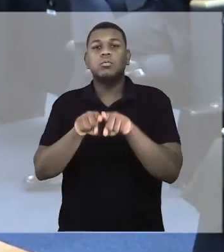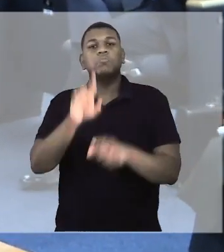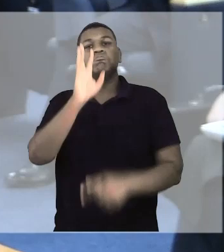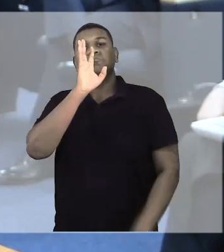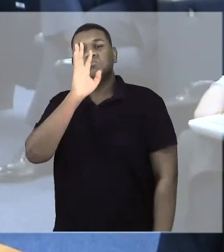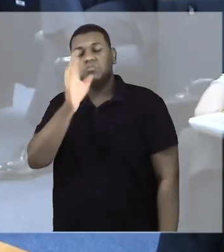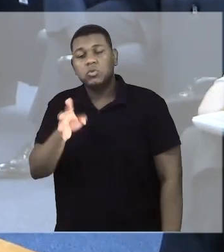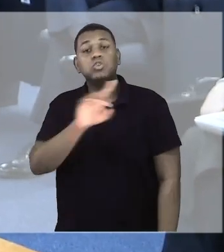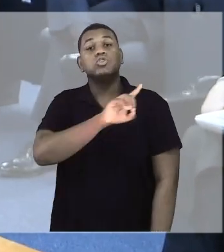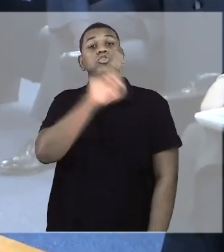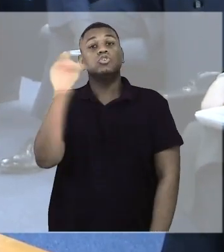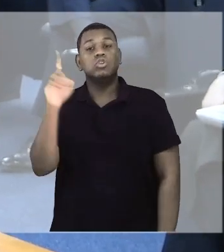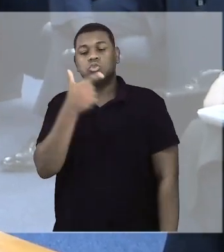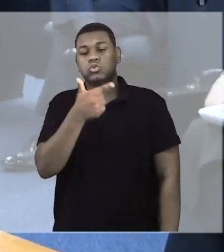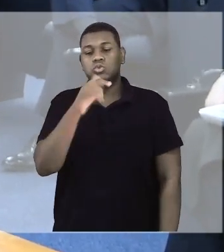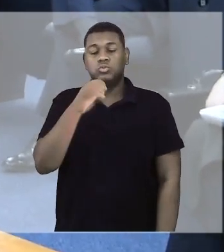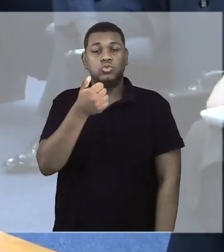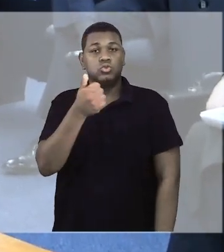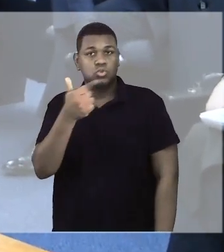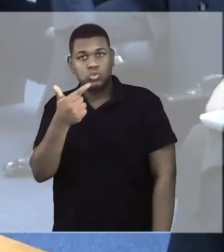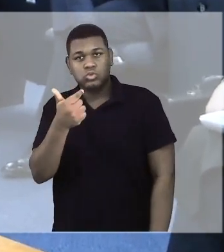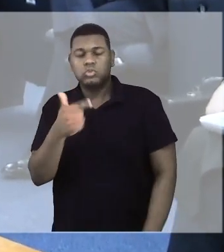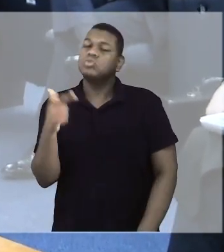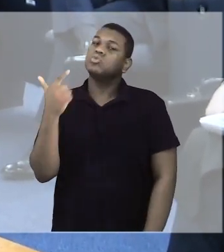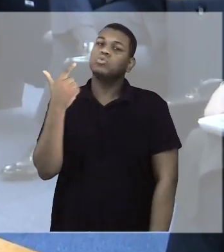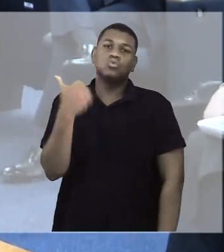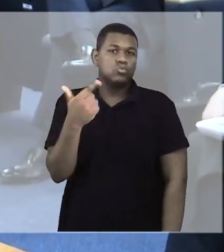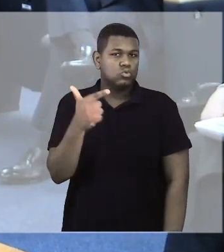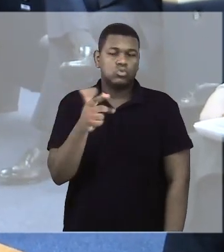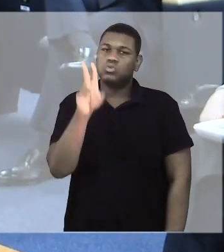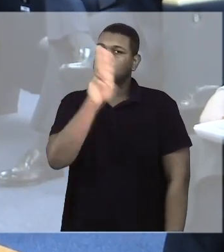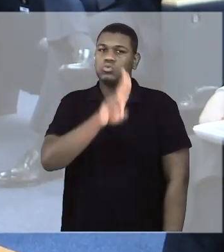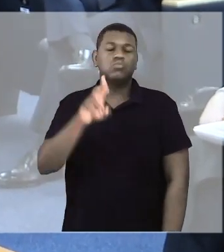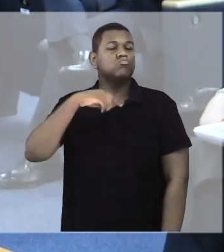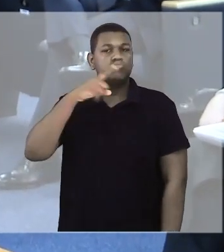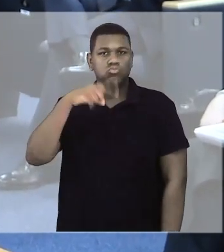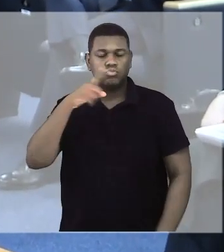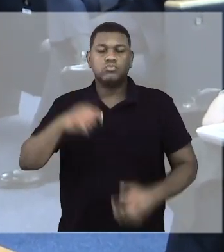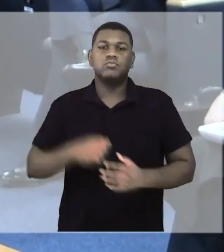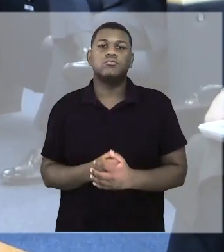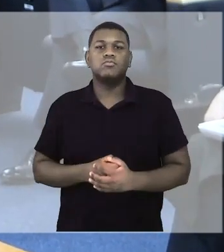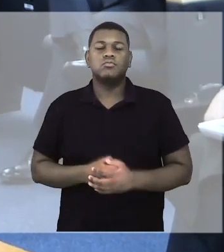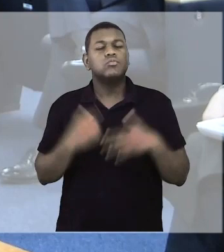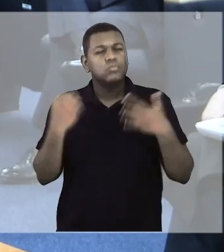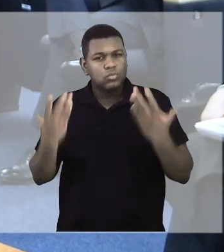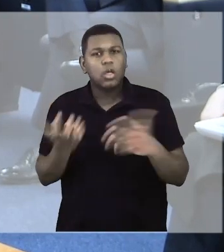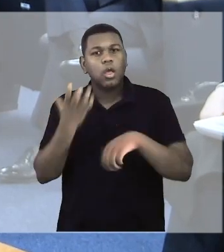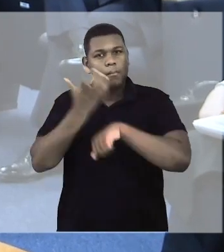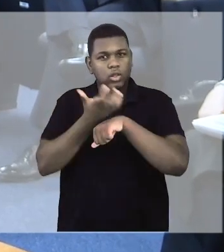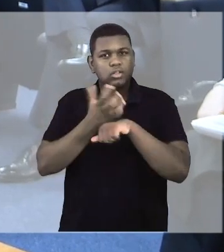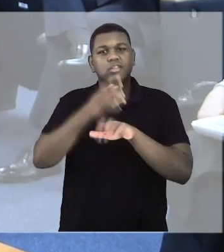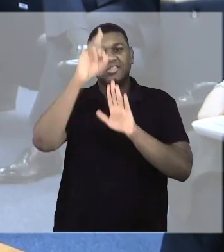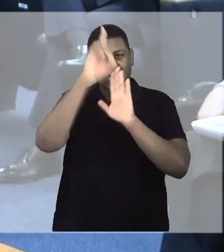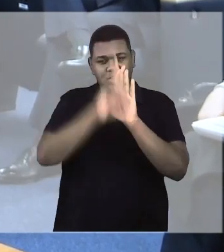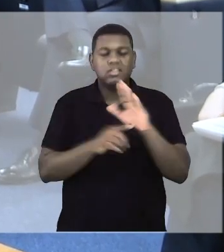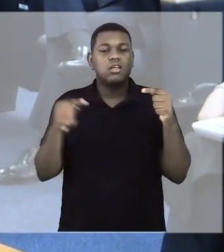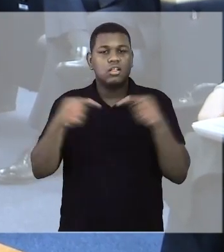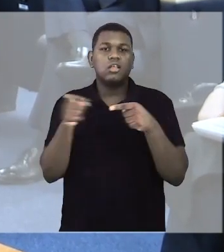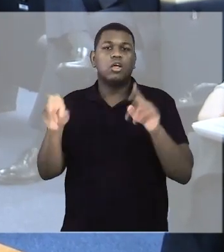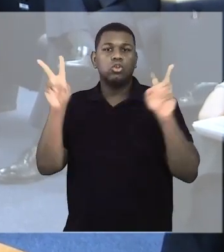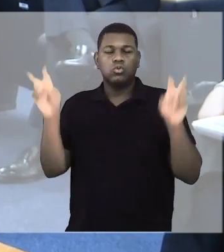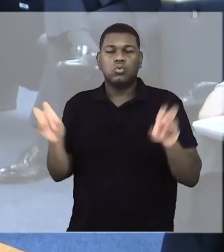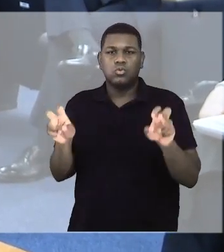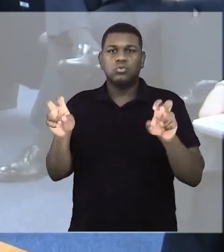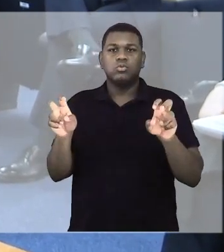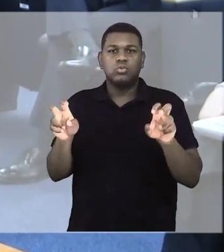dos autos, e do recebimento da denúncia em 18 de junho de 2012, extinta está a punibilidade do